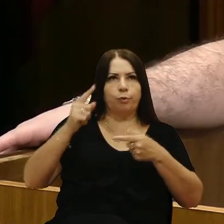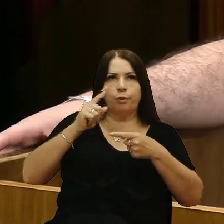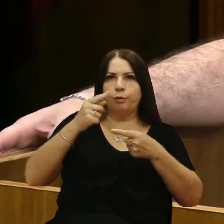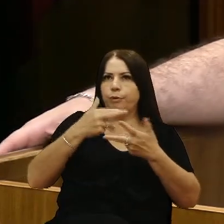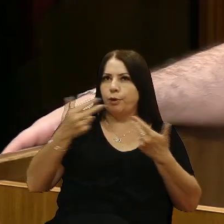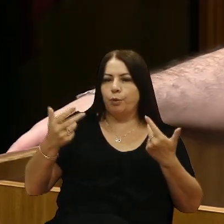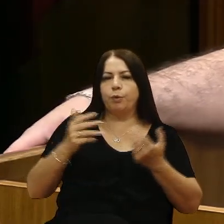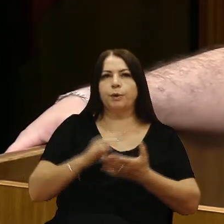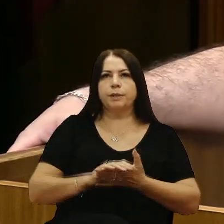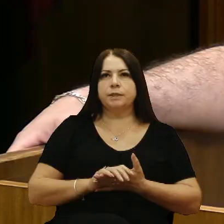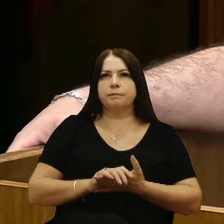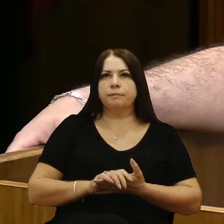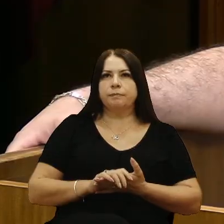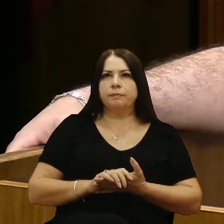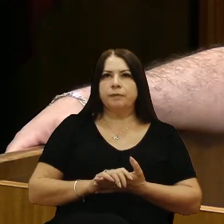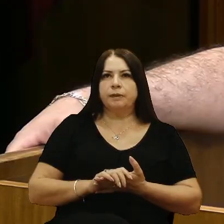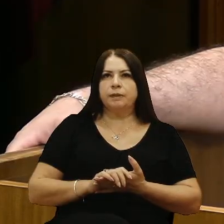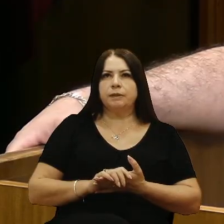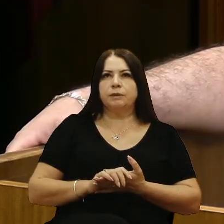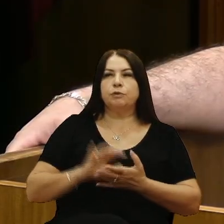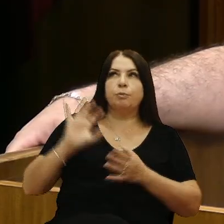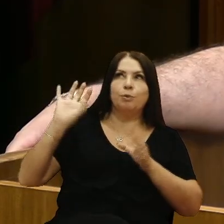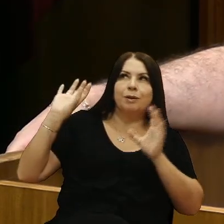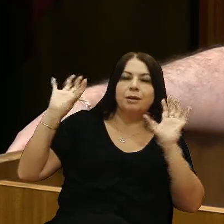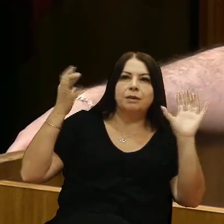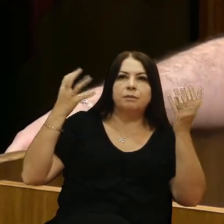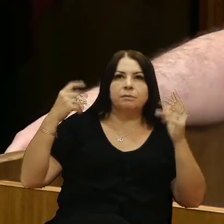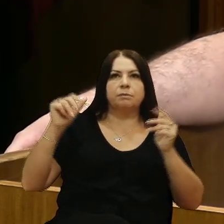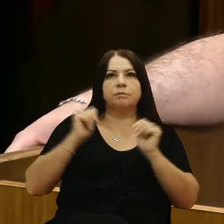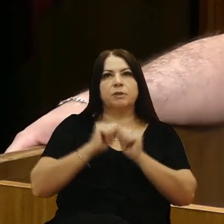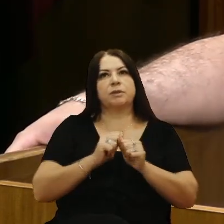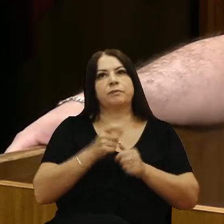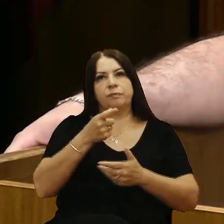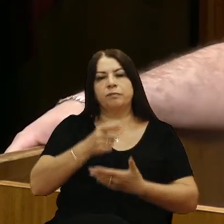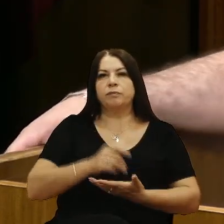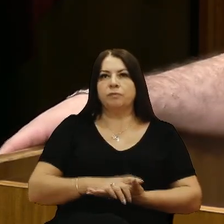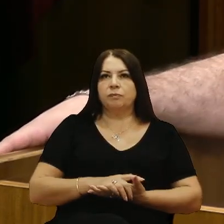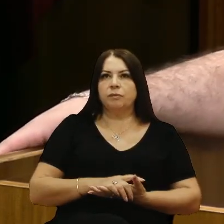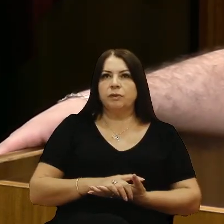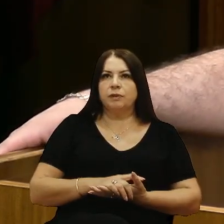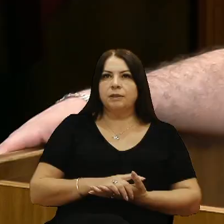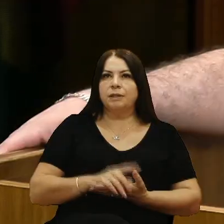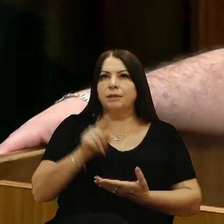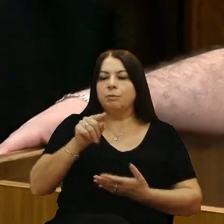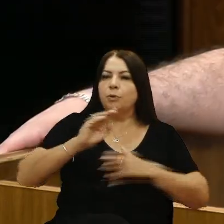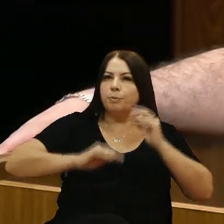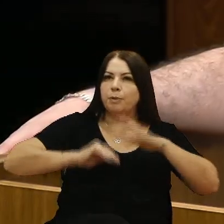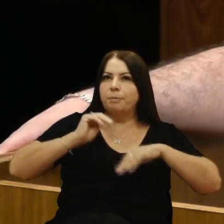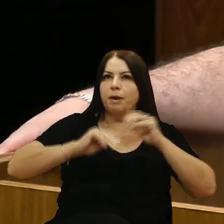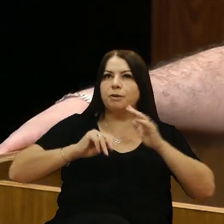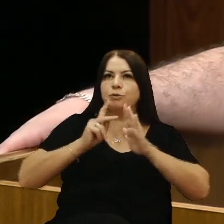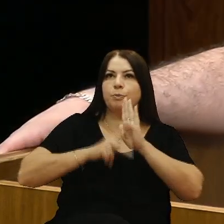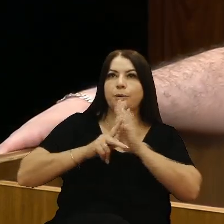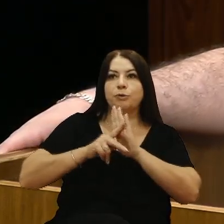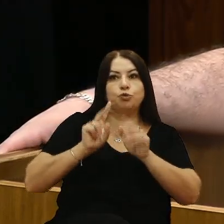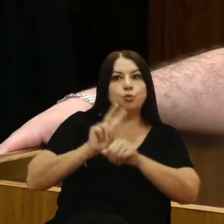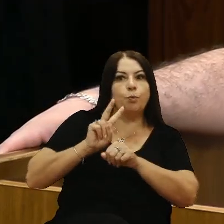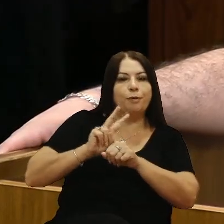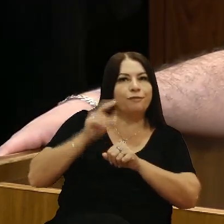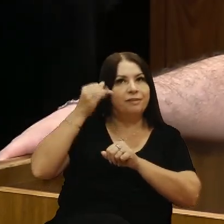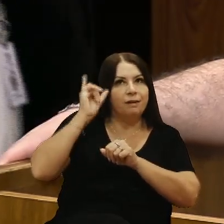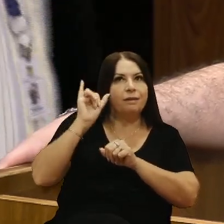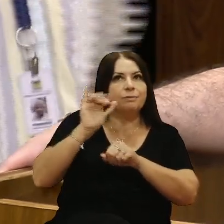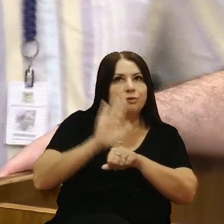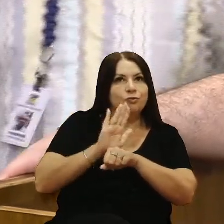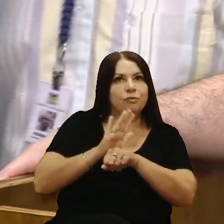outra questão de evento climático, justamente se coloca em prática um plano de contingência